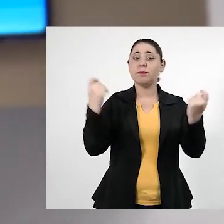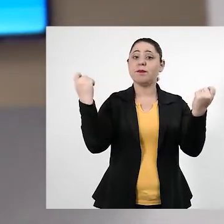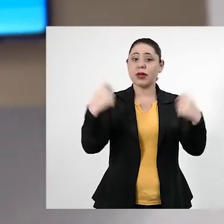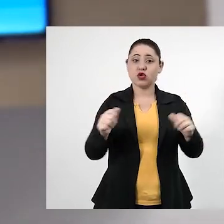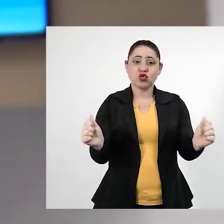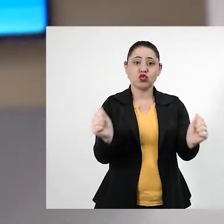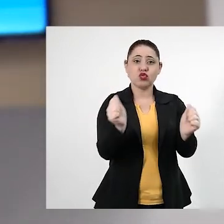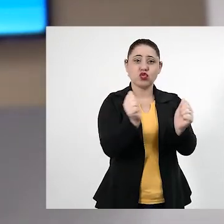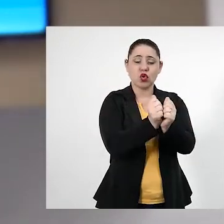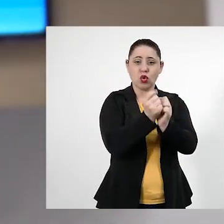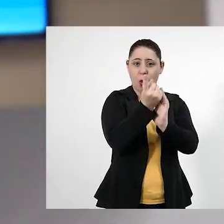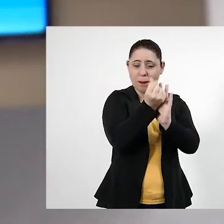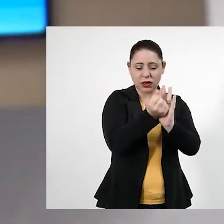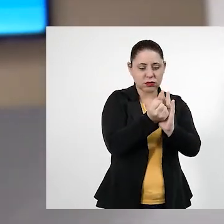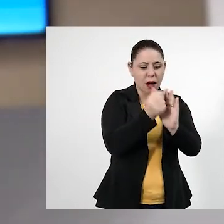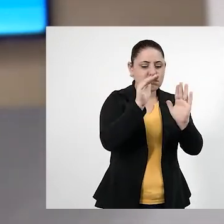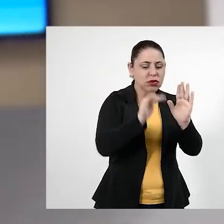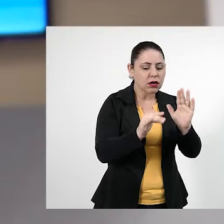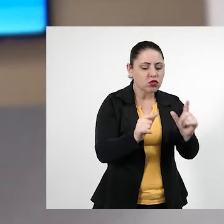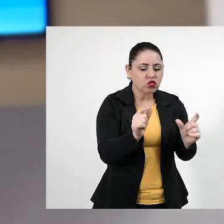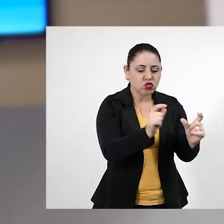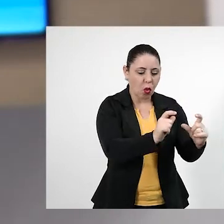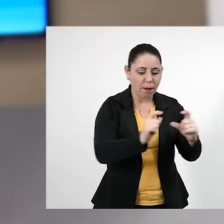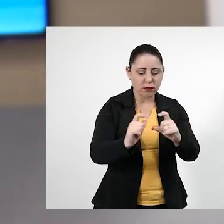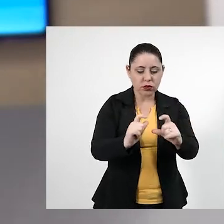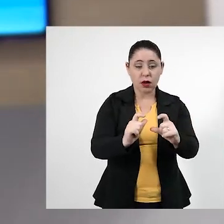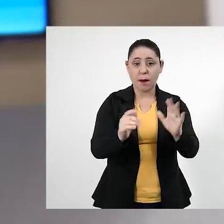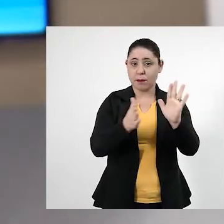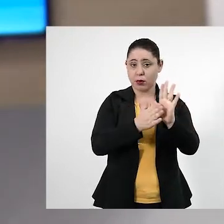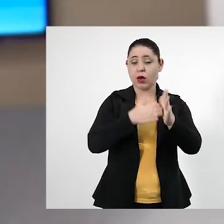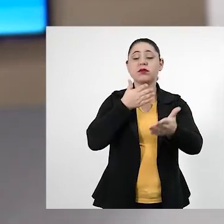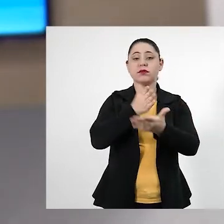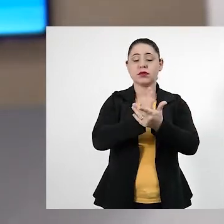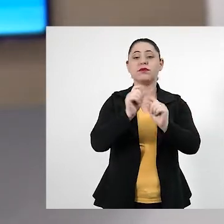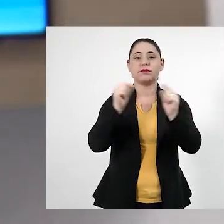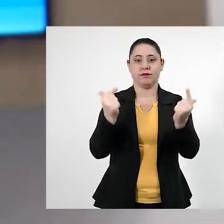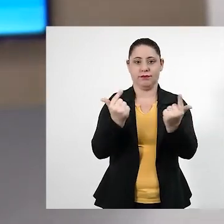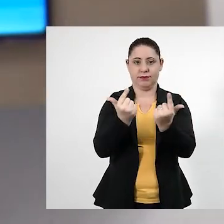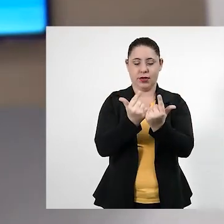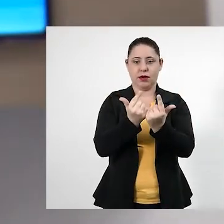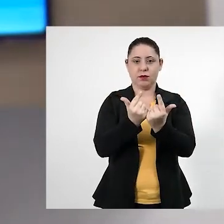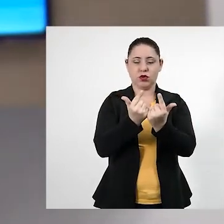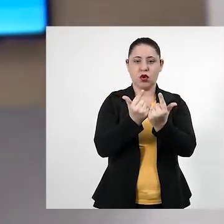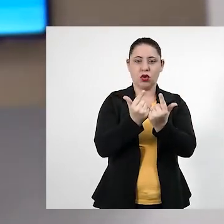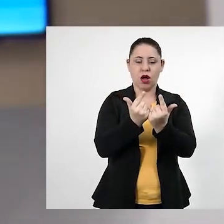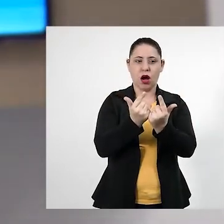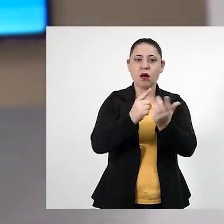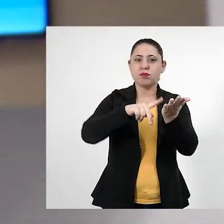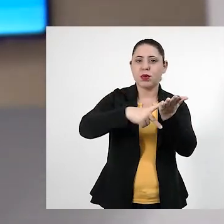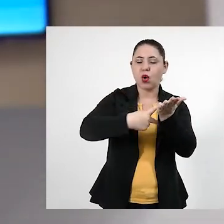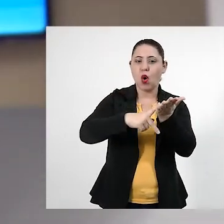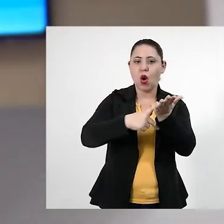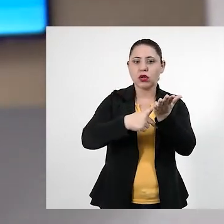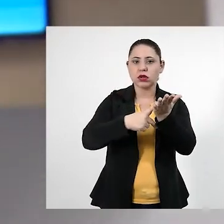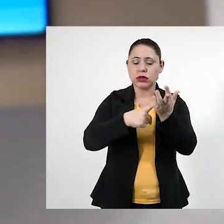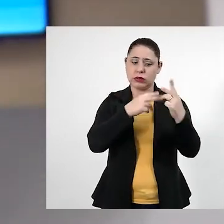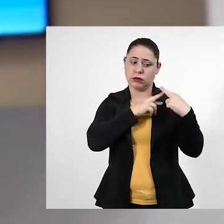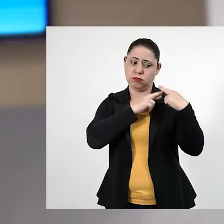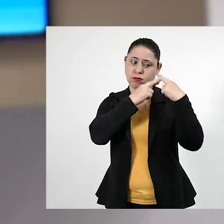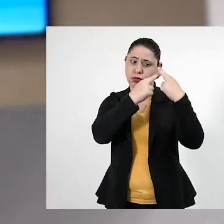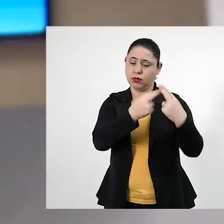validade do mesmo precisa ser incluída junto ao preço. Proposta aprovada na Assembleia atribui ao PROCON